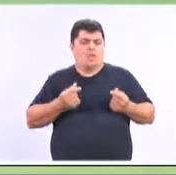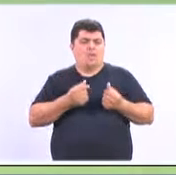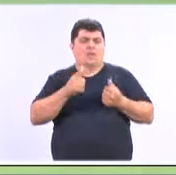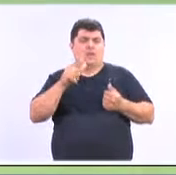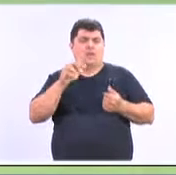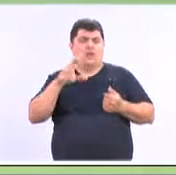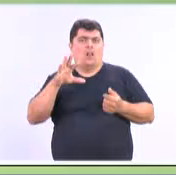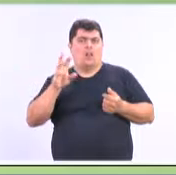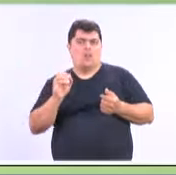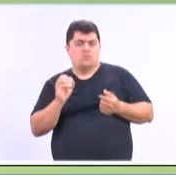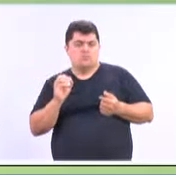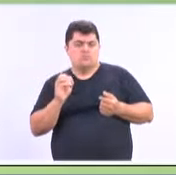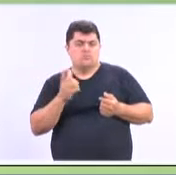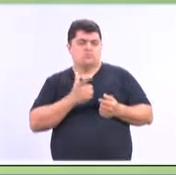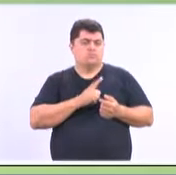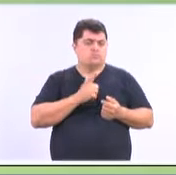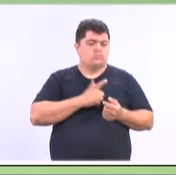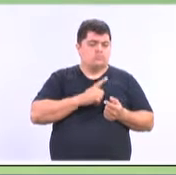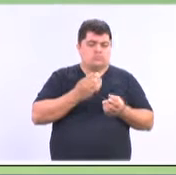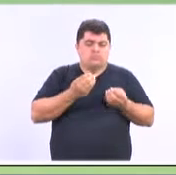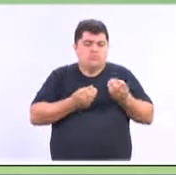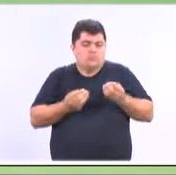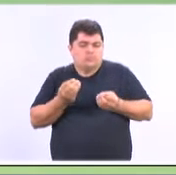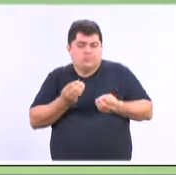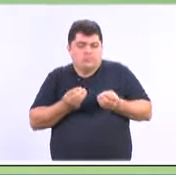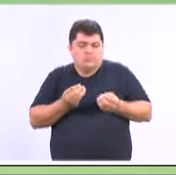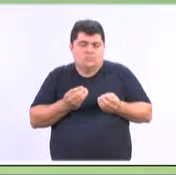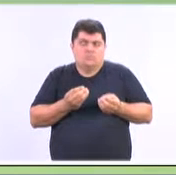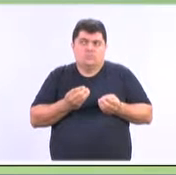tratar rentabilidade e também